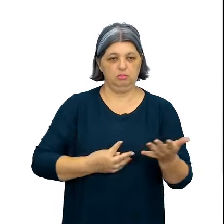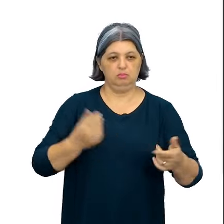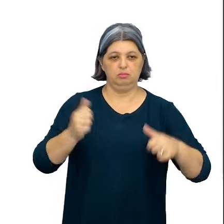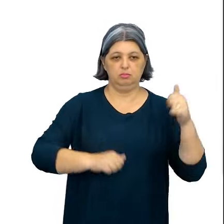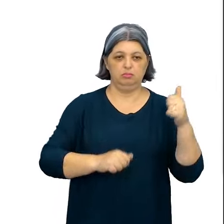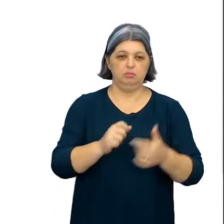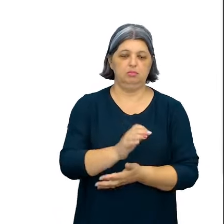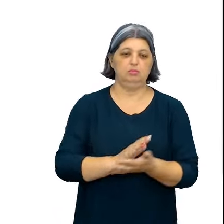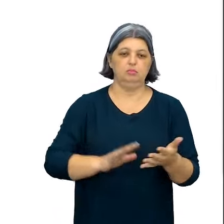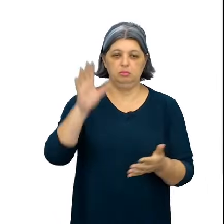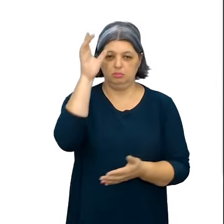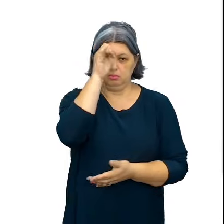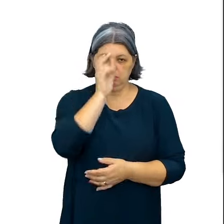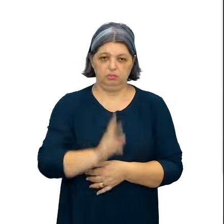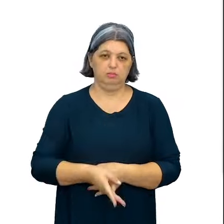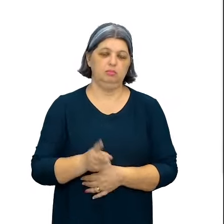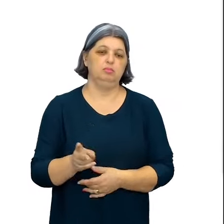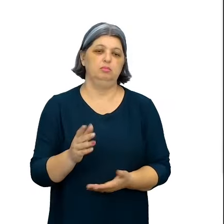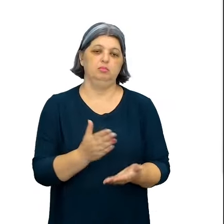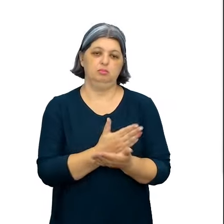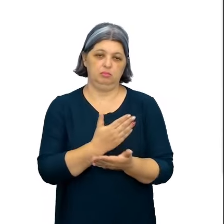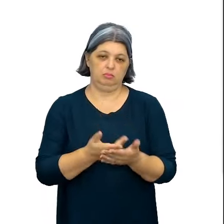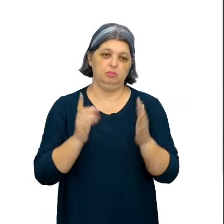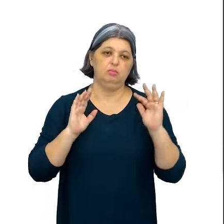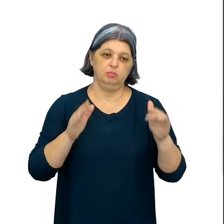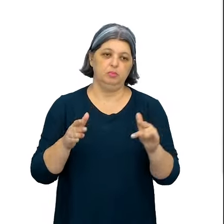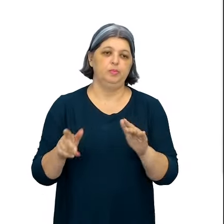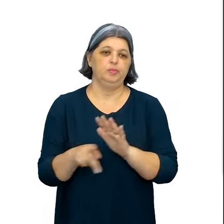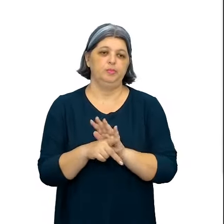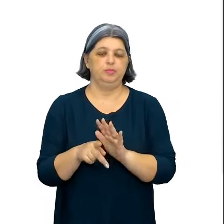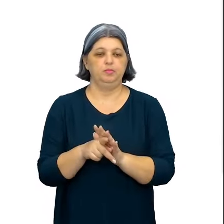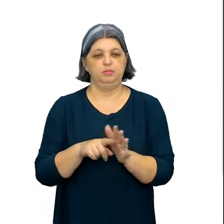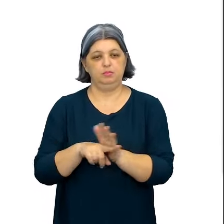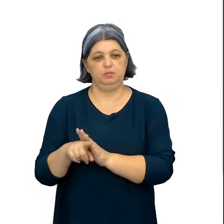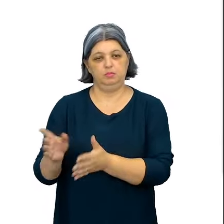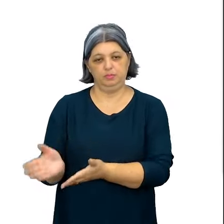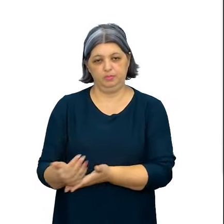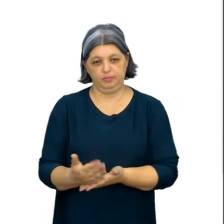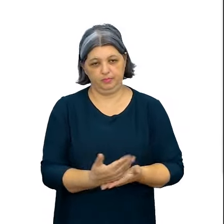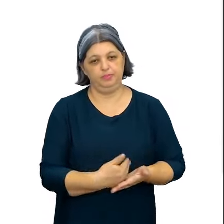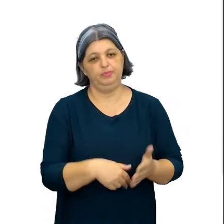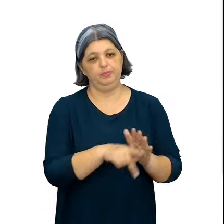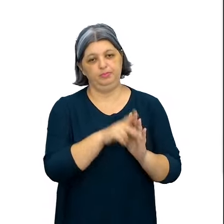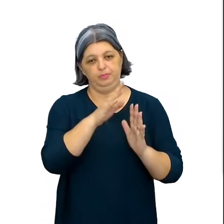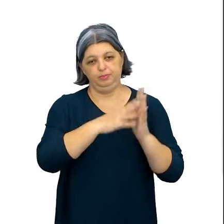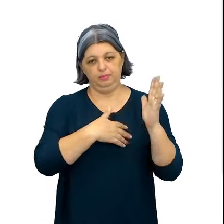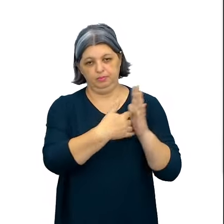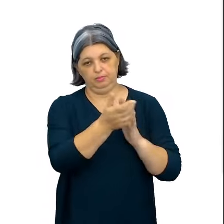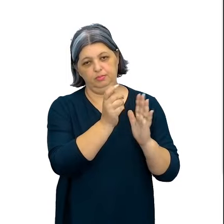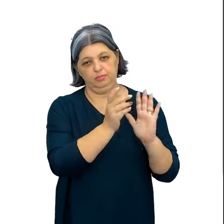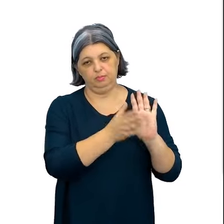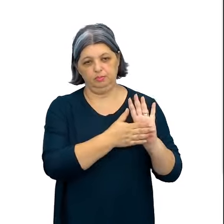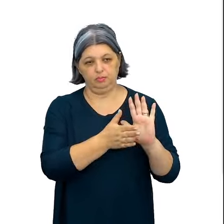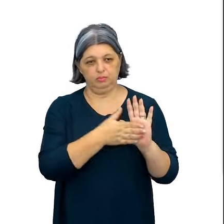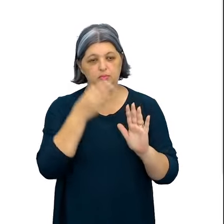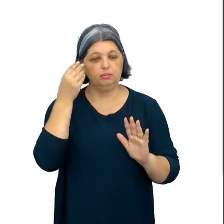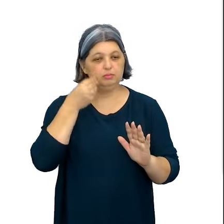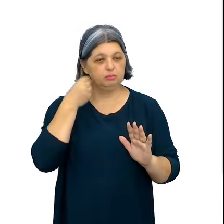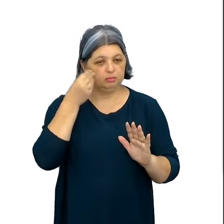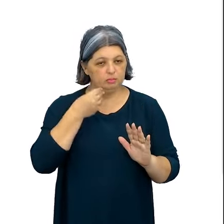analisamos atividades do aprender sempre com foco na coleta de evidências, a partir de rubricas, e propusemos uma experiência